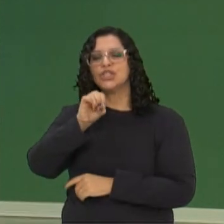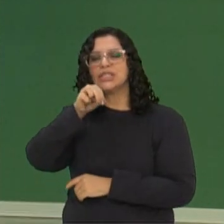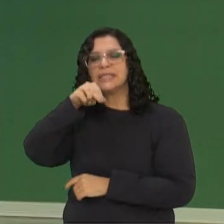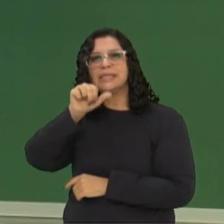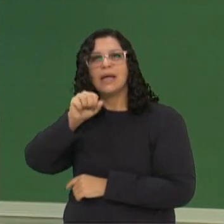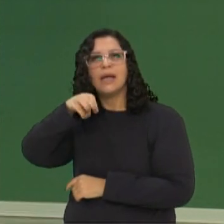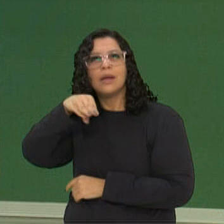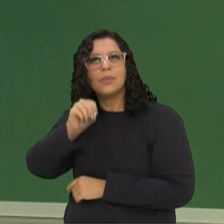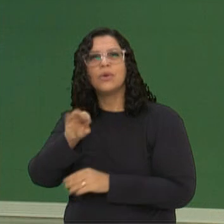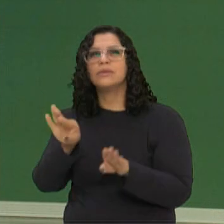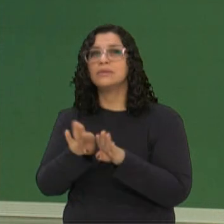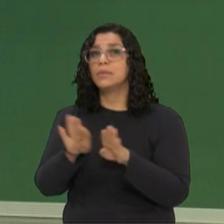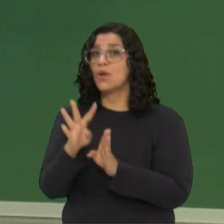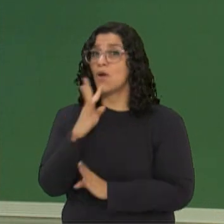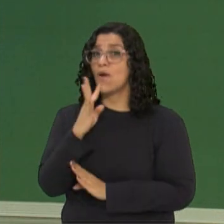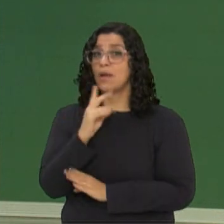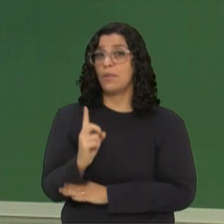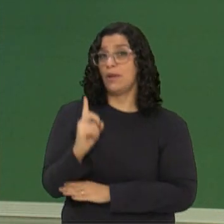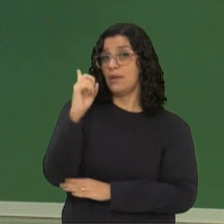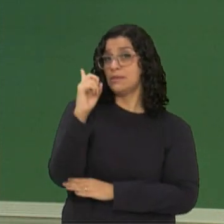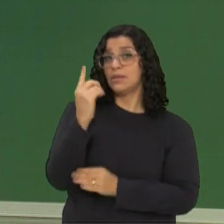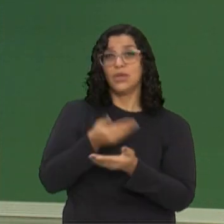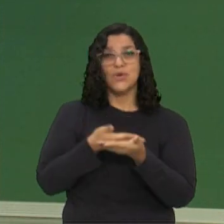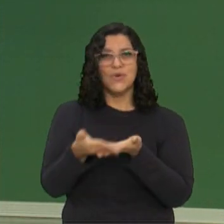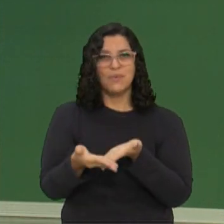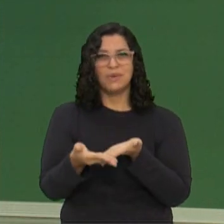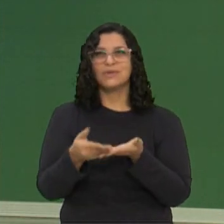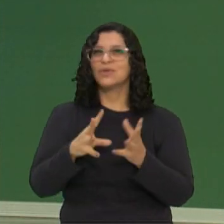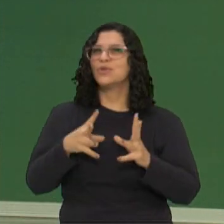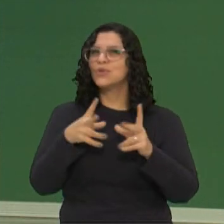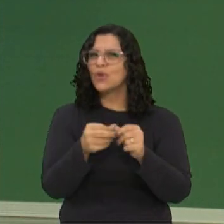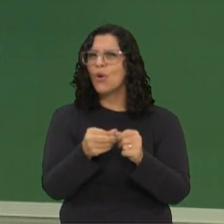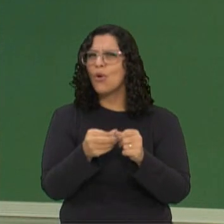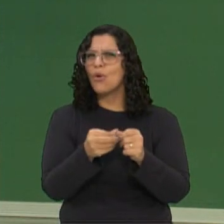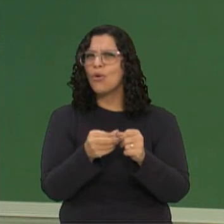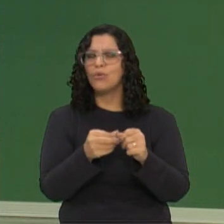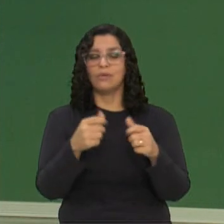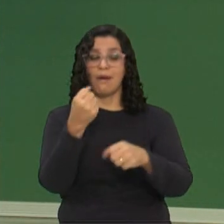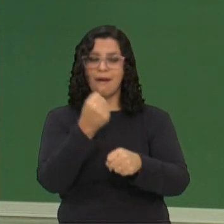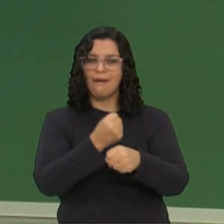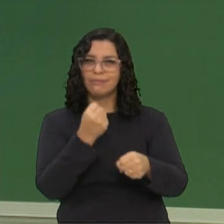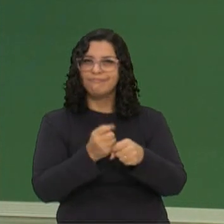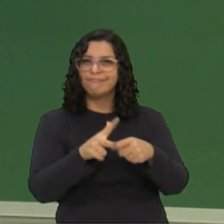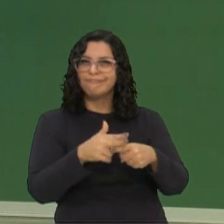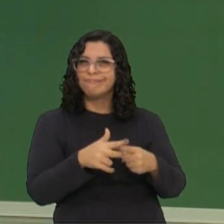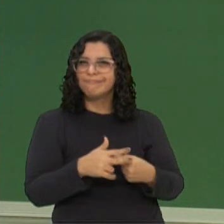conhecemos. Foi a partir daqui que aconteceu esse experimento aqui.